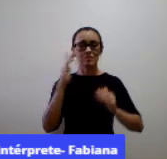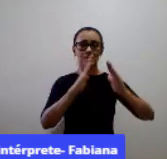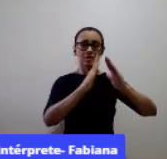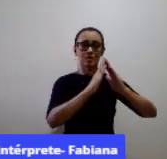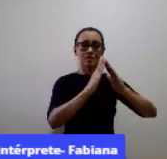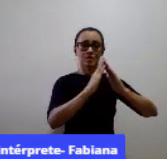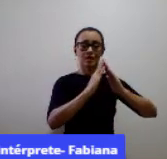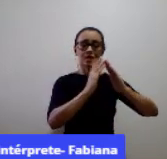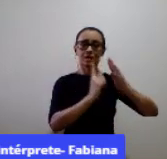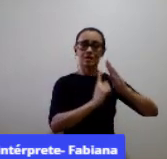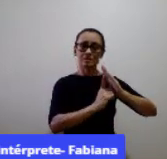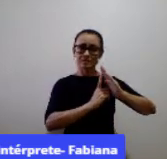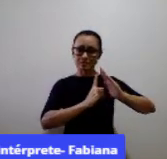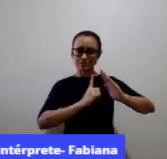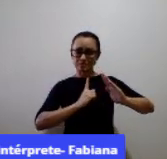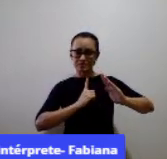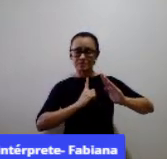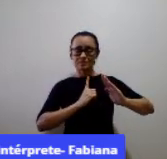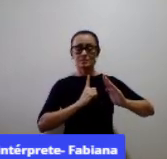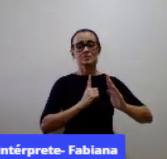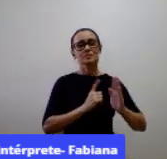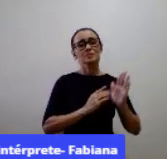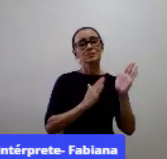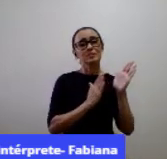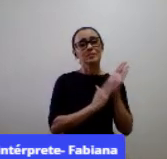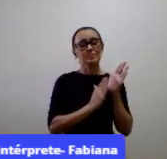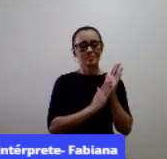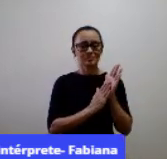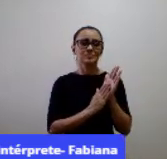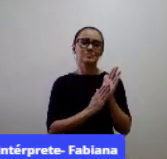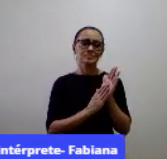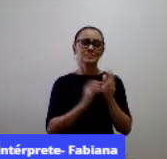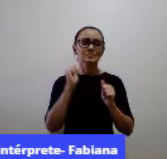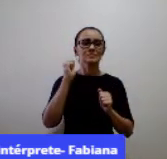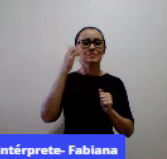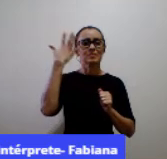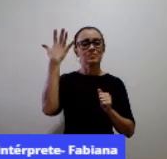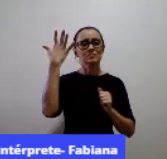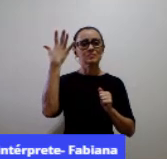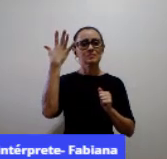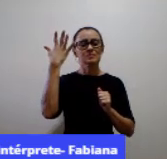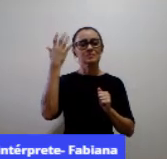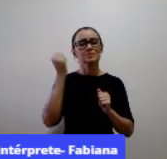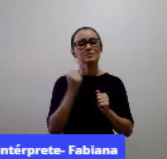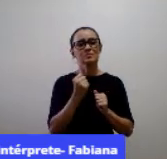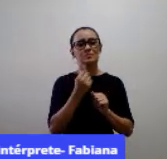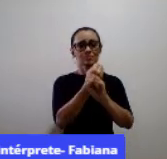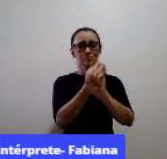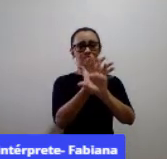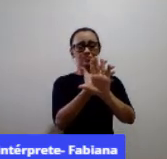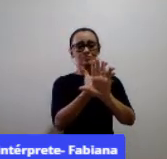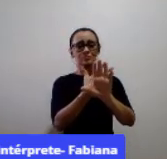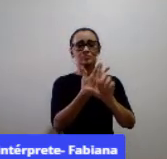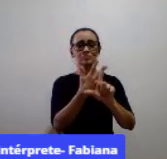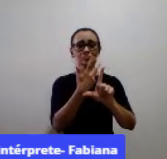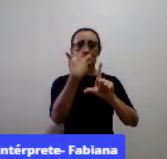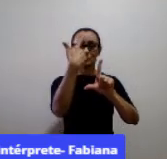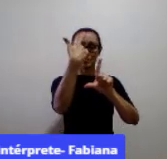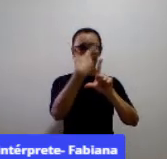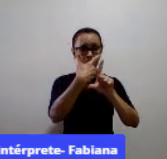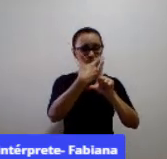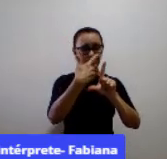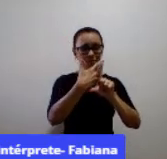né, na realidade, né? Que seja realizado por videochamada, por WhatsApp,